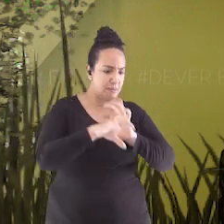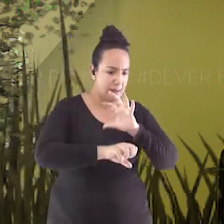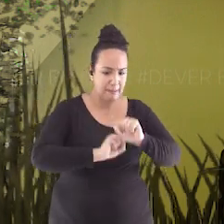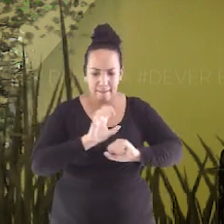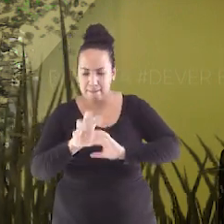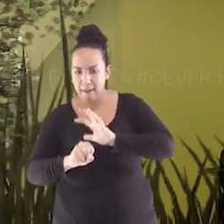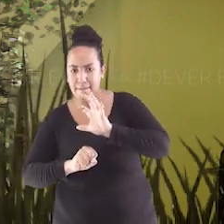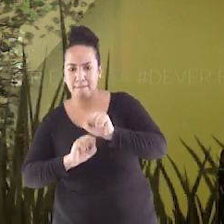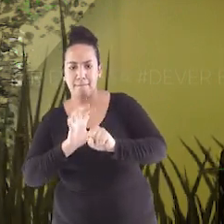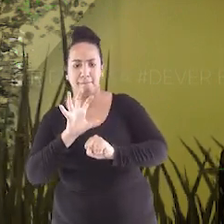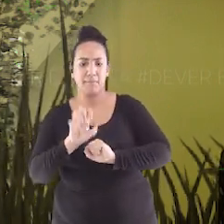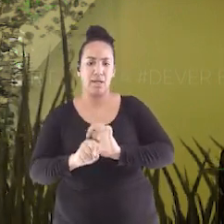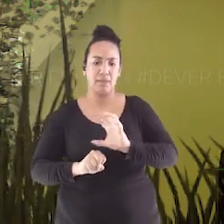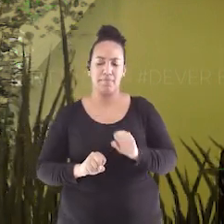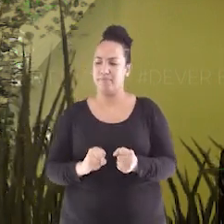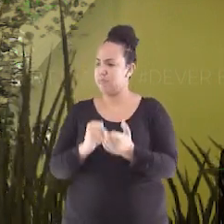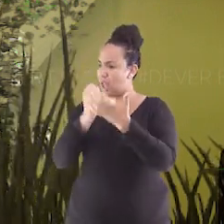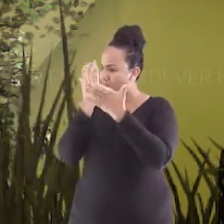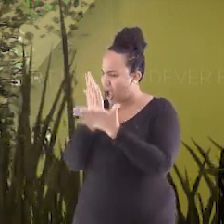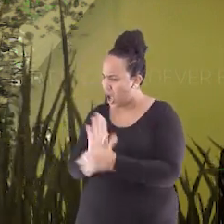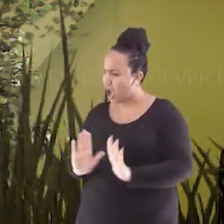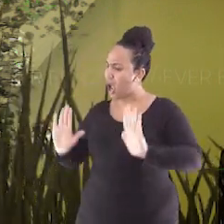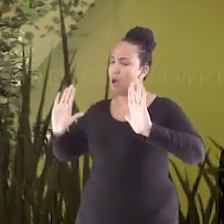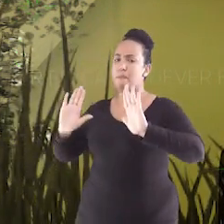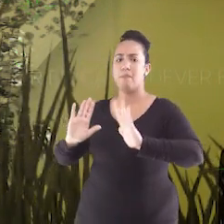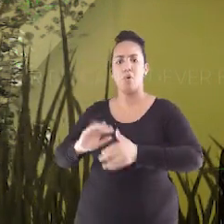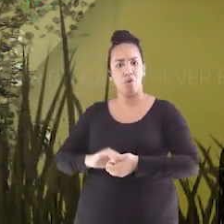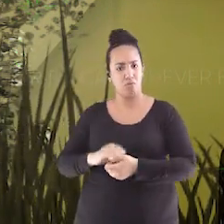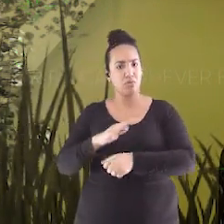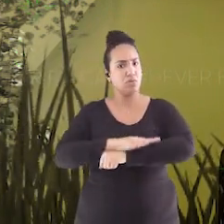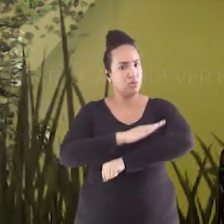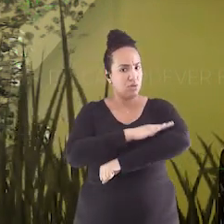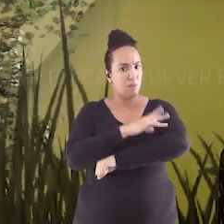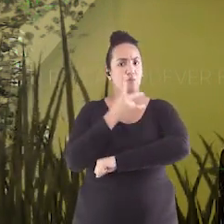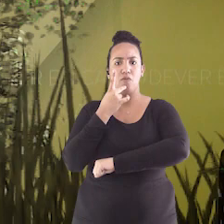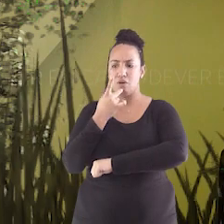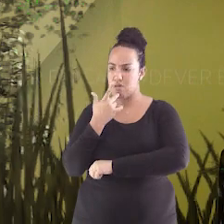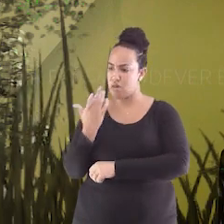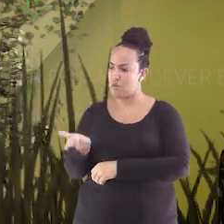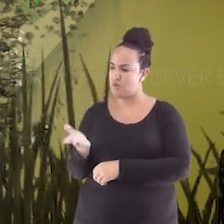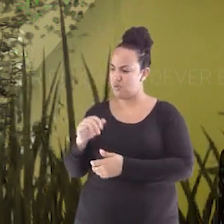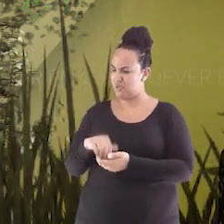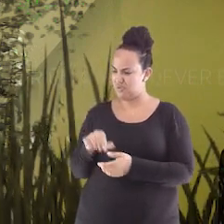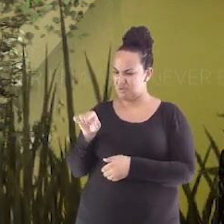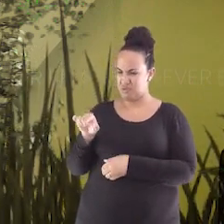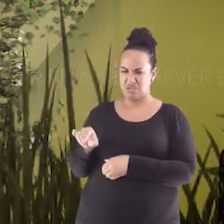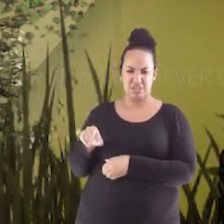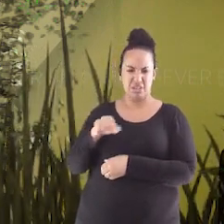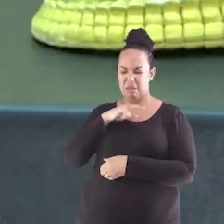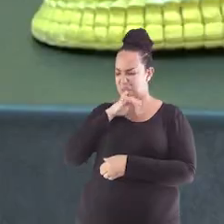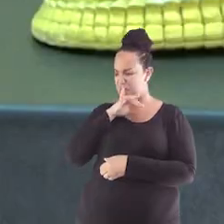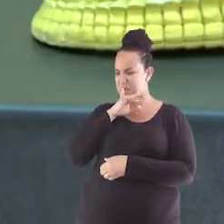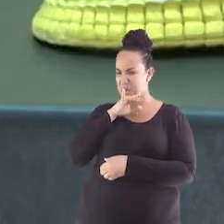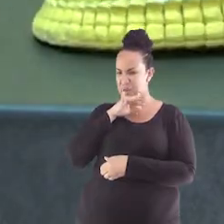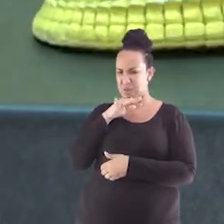coisas. Já chega! Gritou o sapo Jove. Você é uma coisa nojenta!